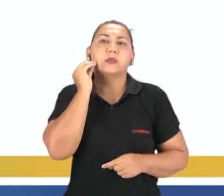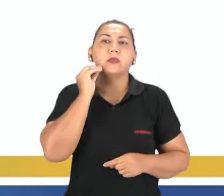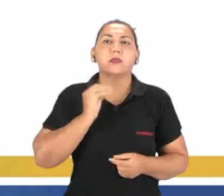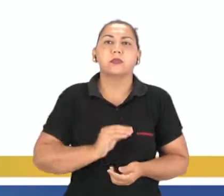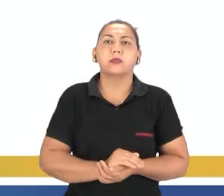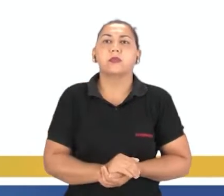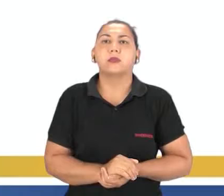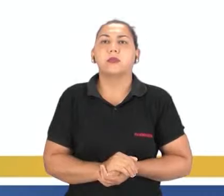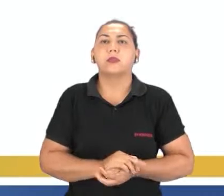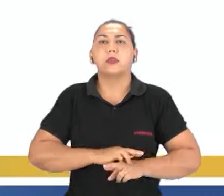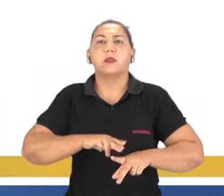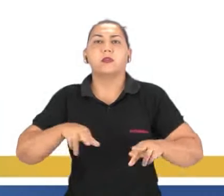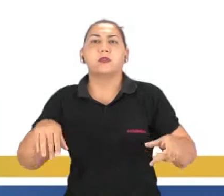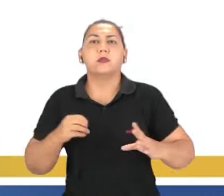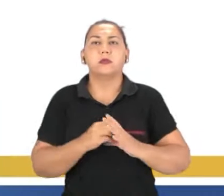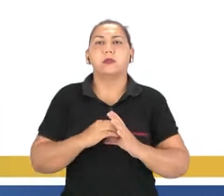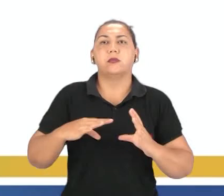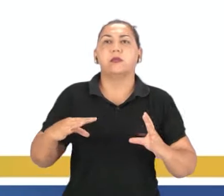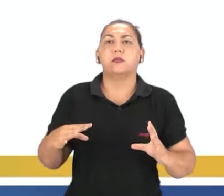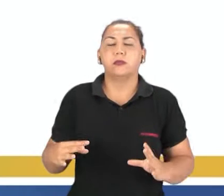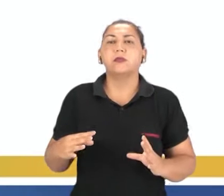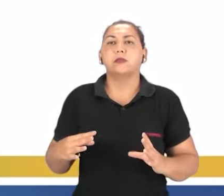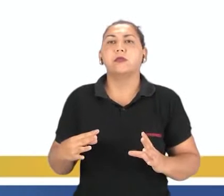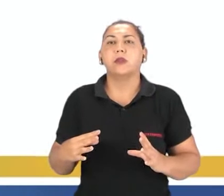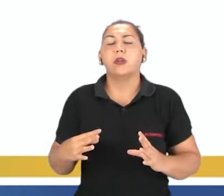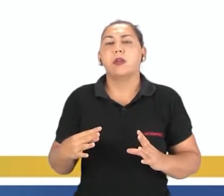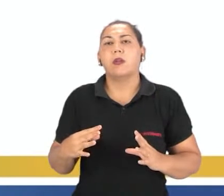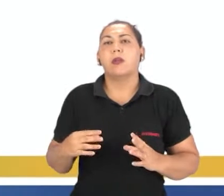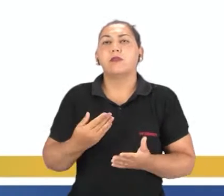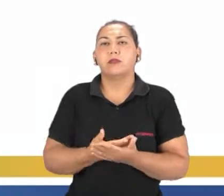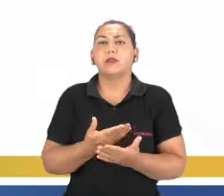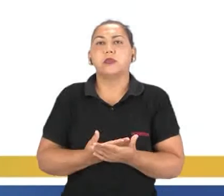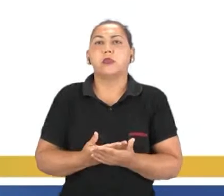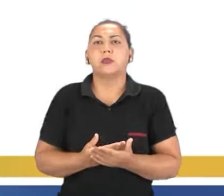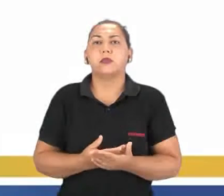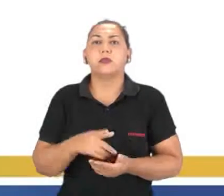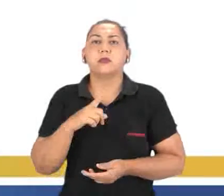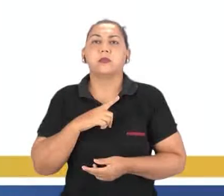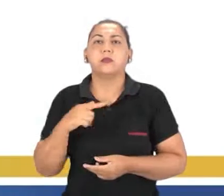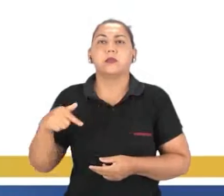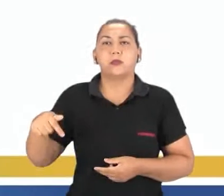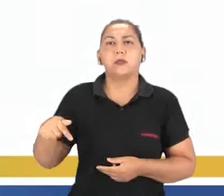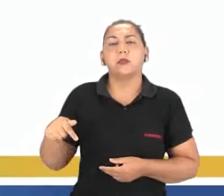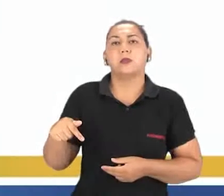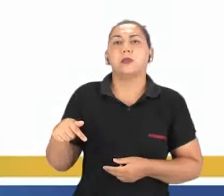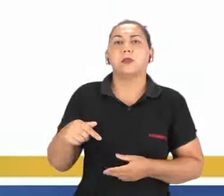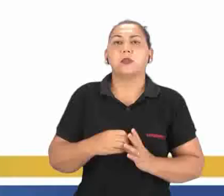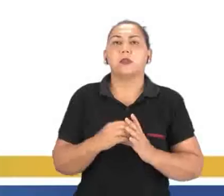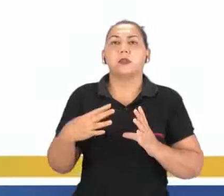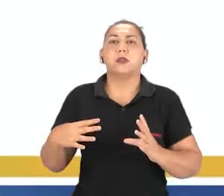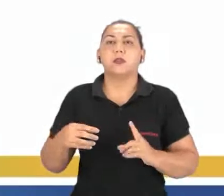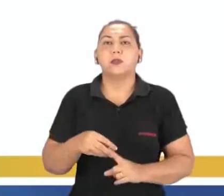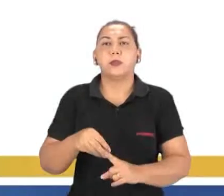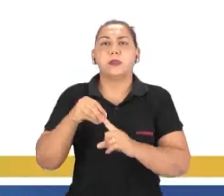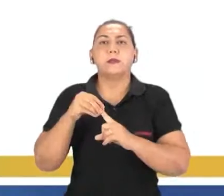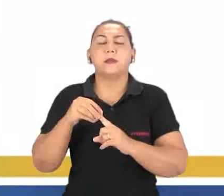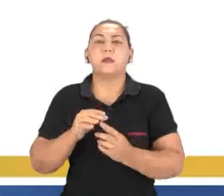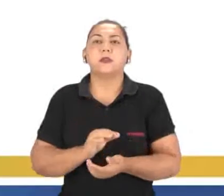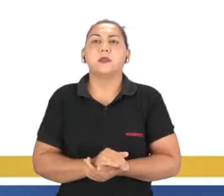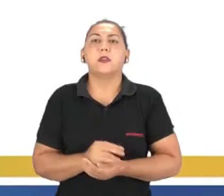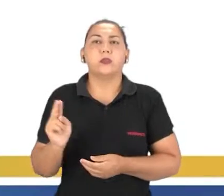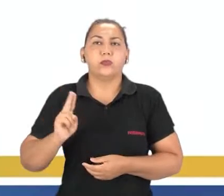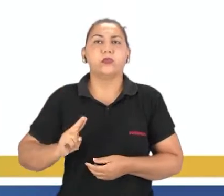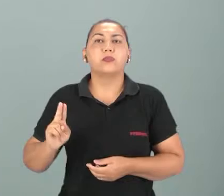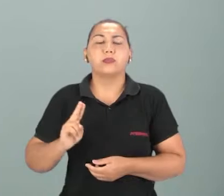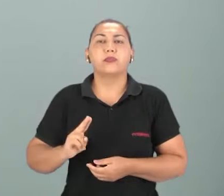experimentos diversas características que, como nós vimos, nós temos 7 características principais que foram utilizadas, tá?